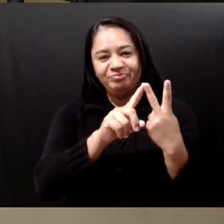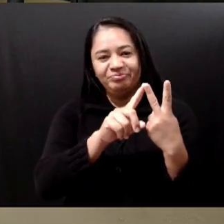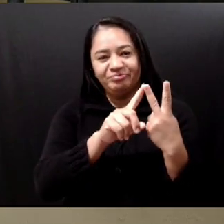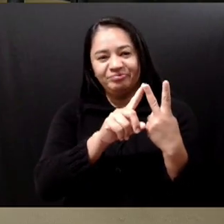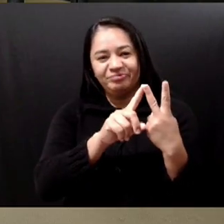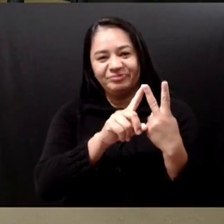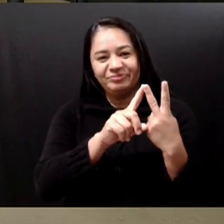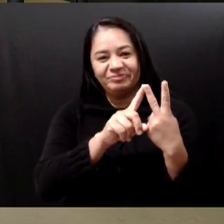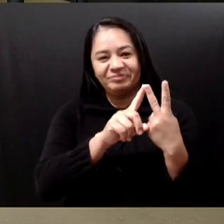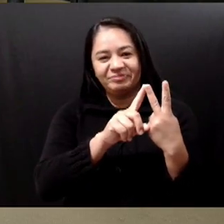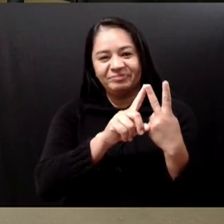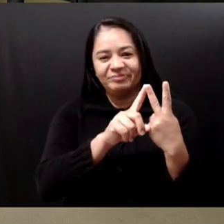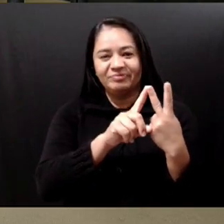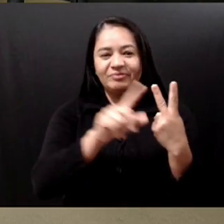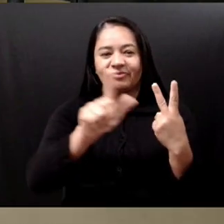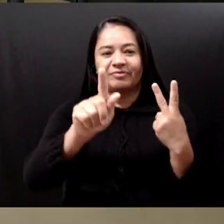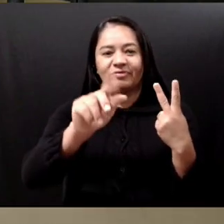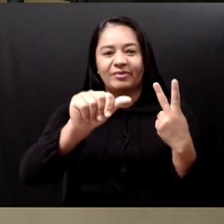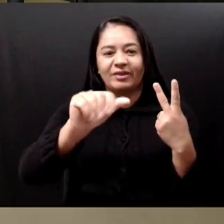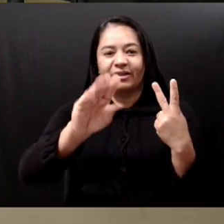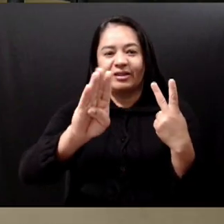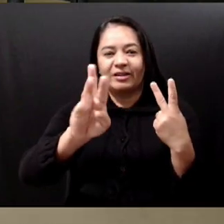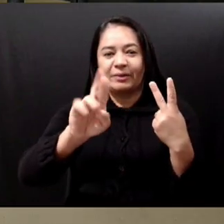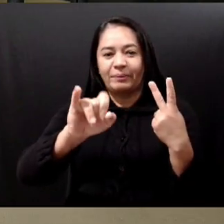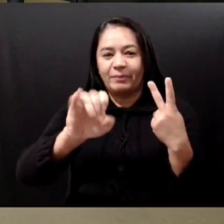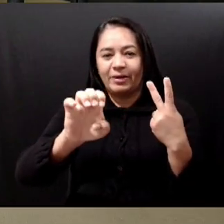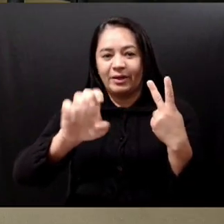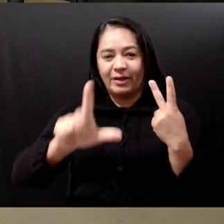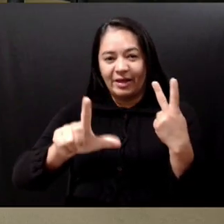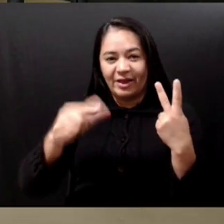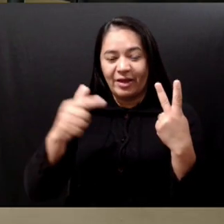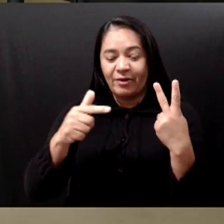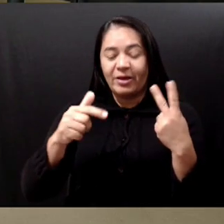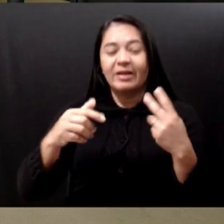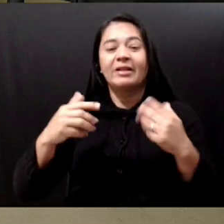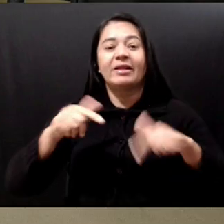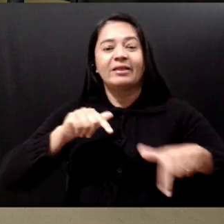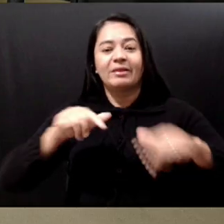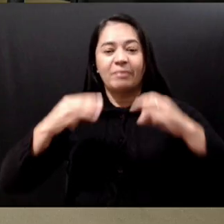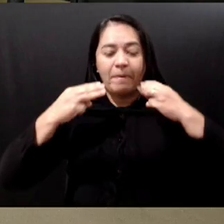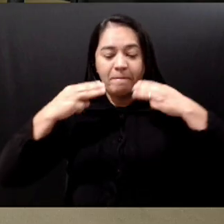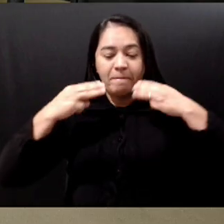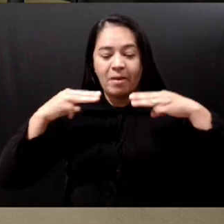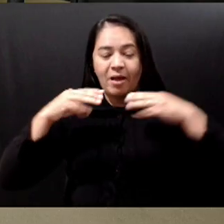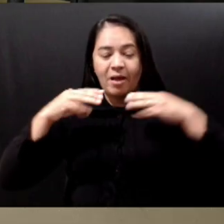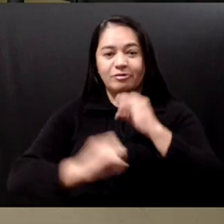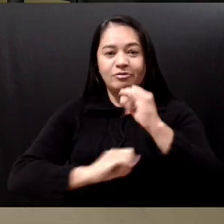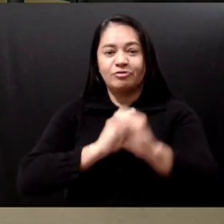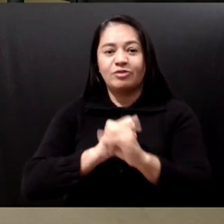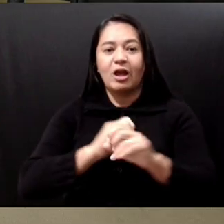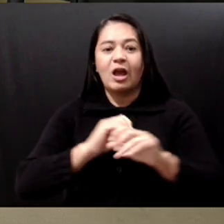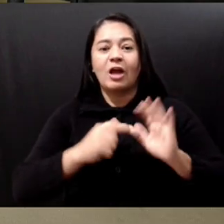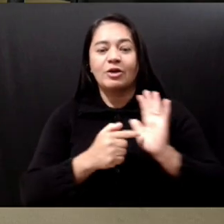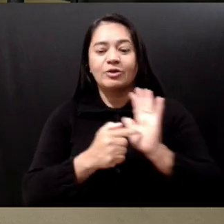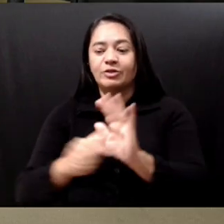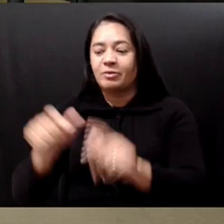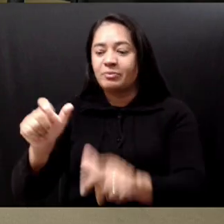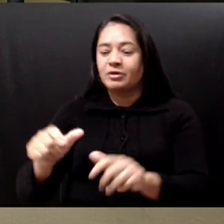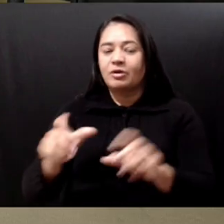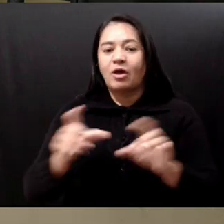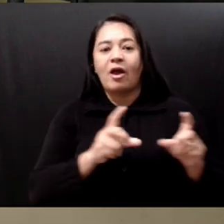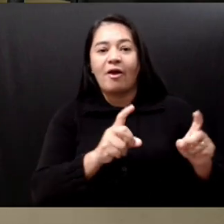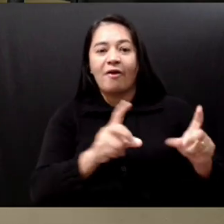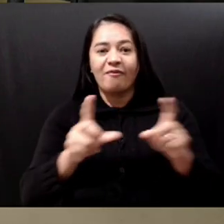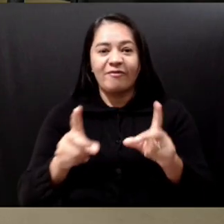tem o Gabriel Castro, que atua na área de marketing digital, ajudando pessoas a venderem e crescerem seus negócios online, especialmente